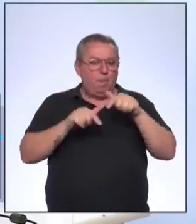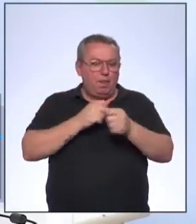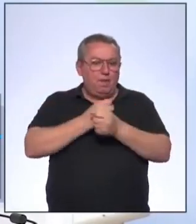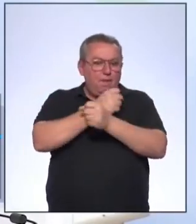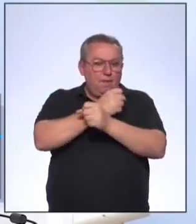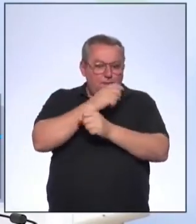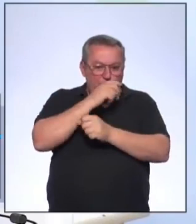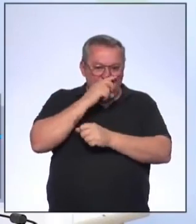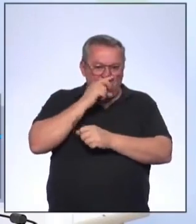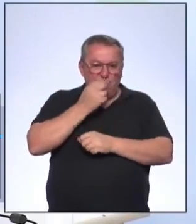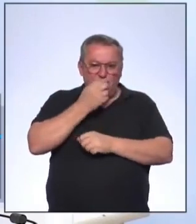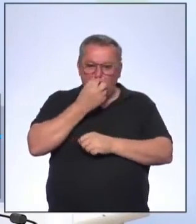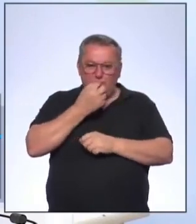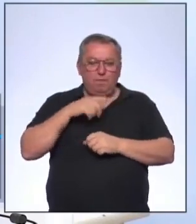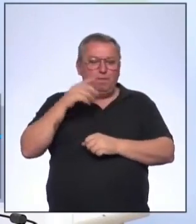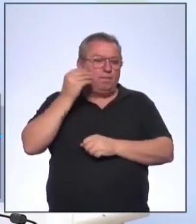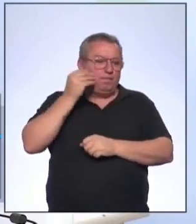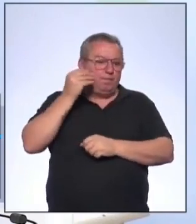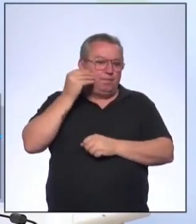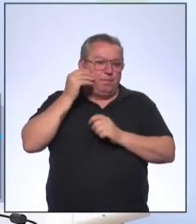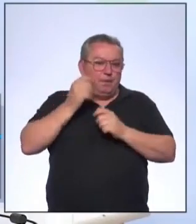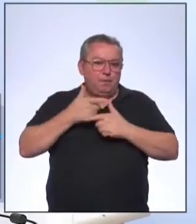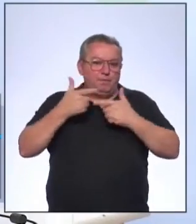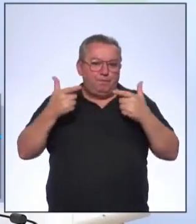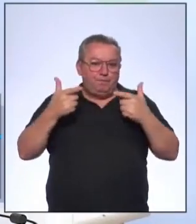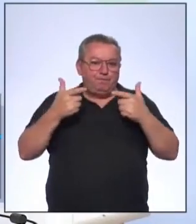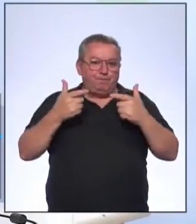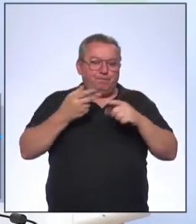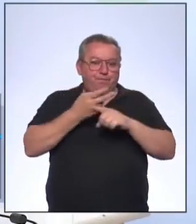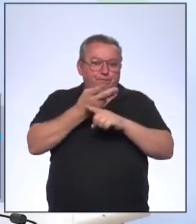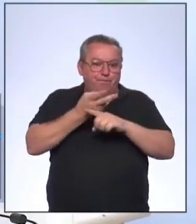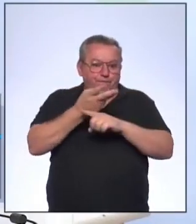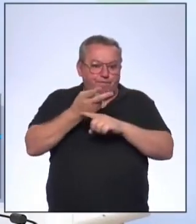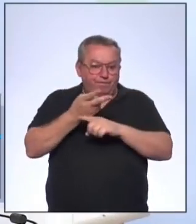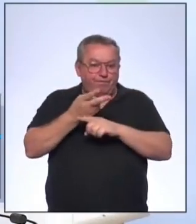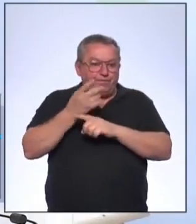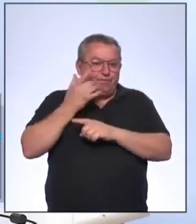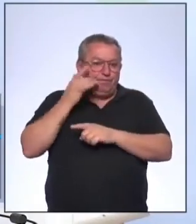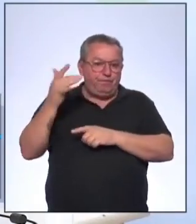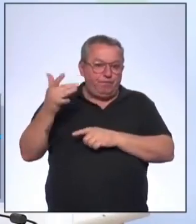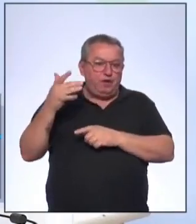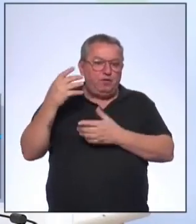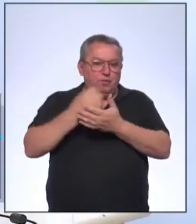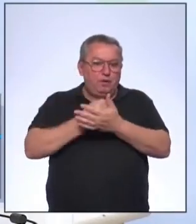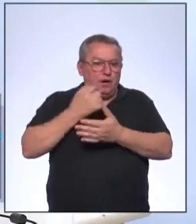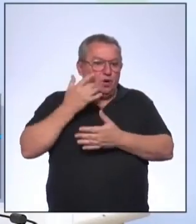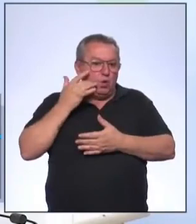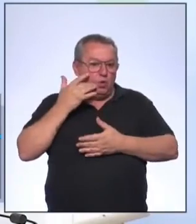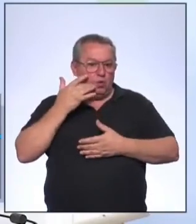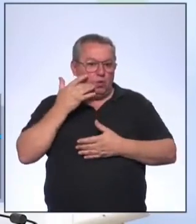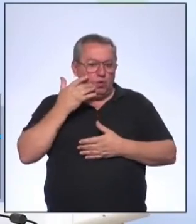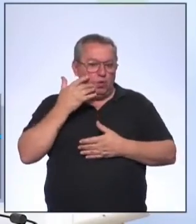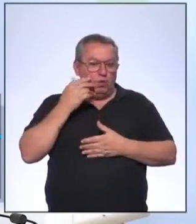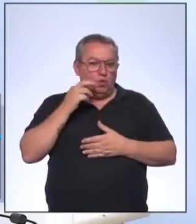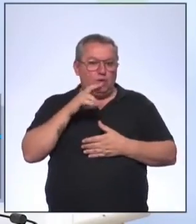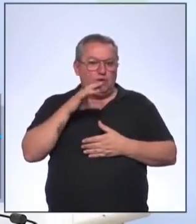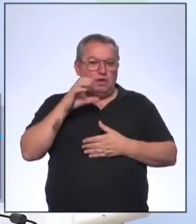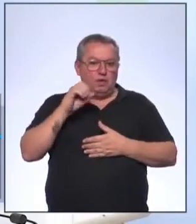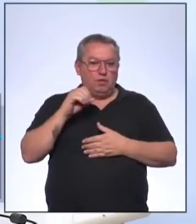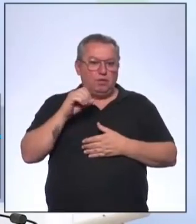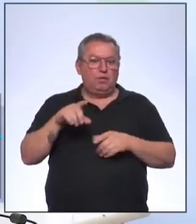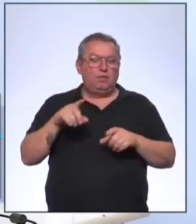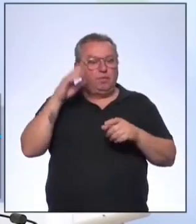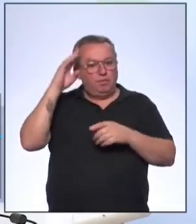escravos aqui no Brasil, né, tentaram a sorte aí nas larvas aí de ouro, né, na extração dos rios, dos riachos,